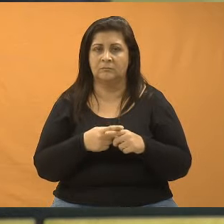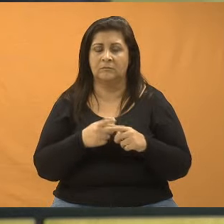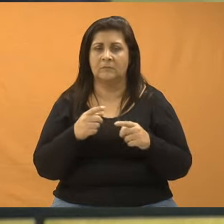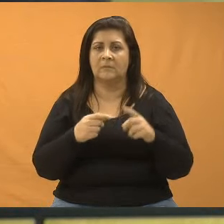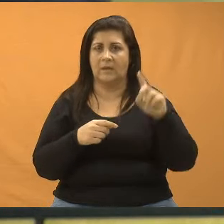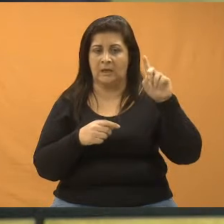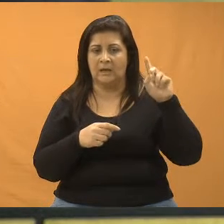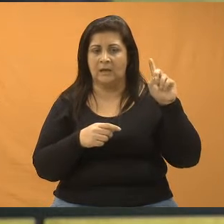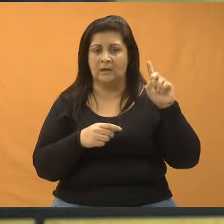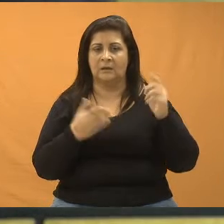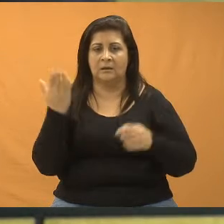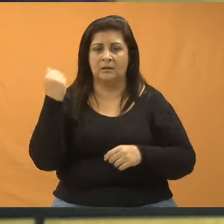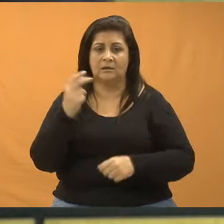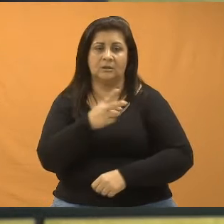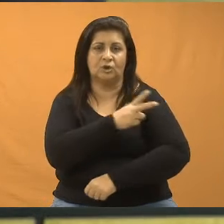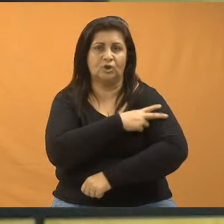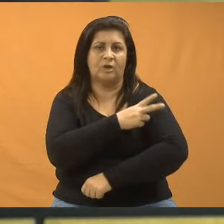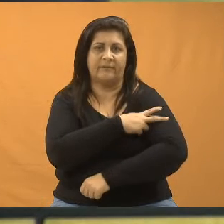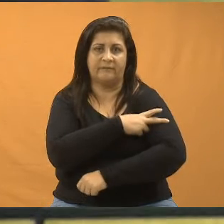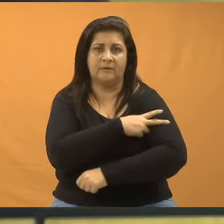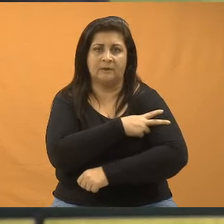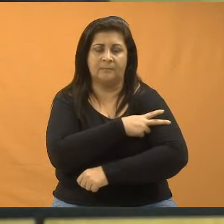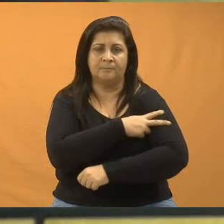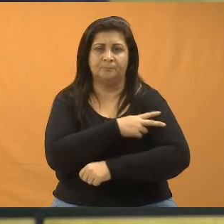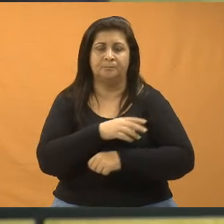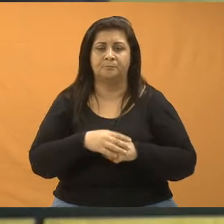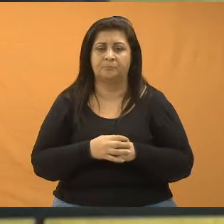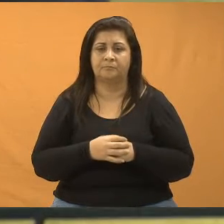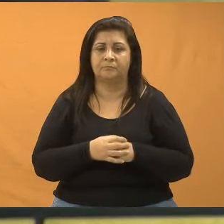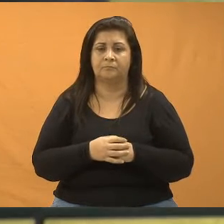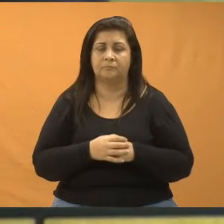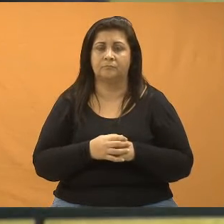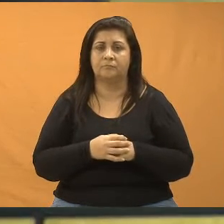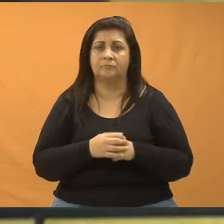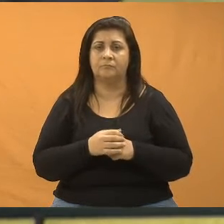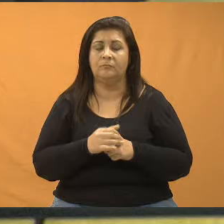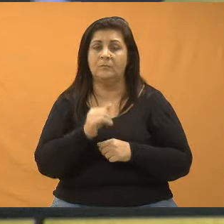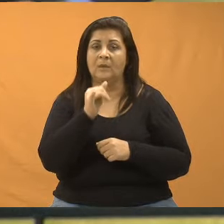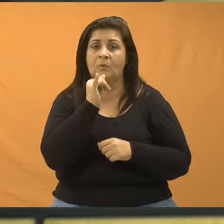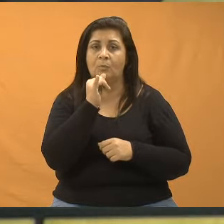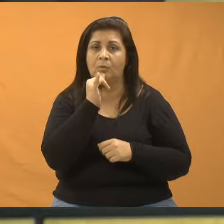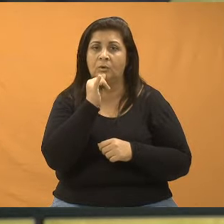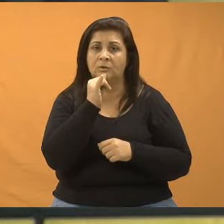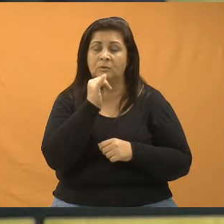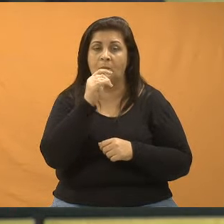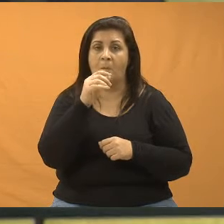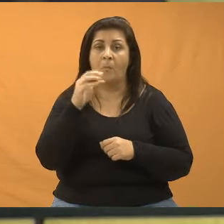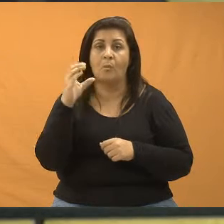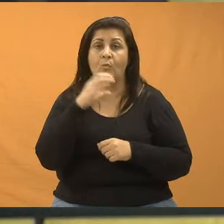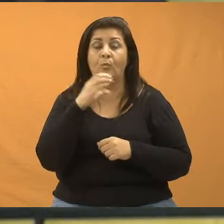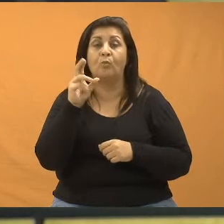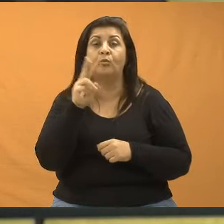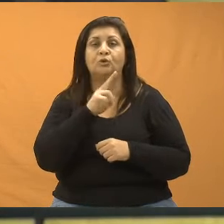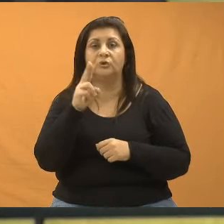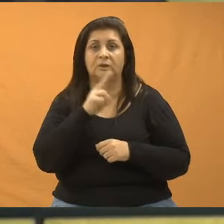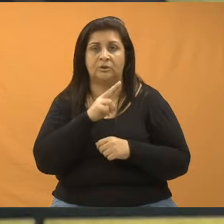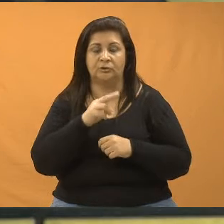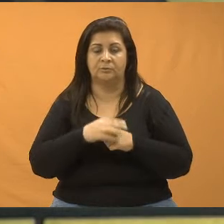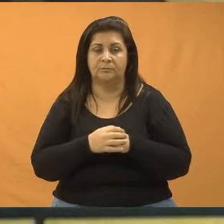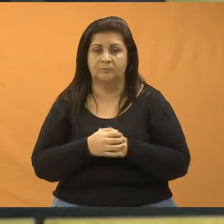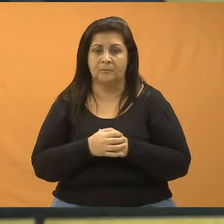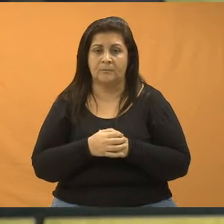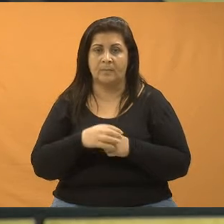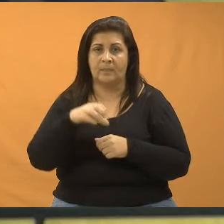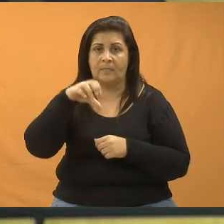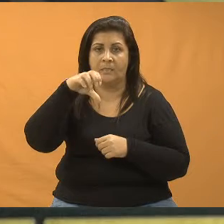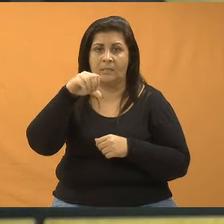maternidade, tinha acesso ao número dos hospitais. Vou dar um exemplo do pronto-socorro nosso obstétrico lá. Um prejuízo para o Hospital Juarez de 90